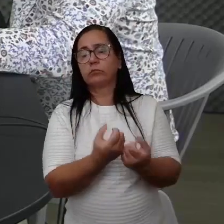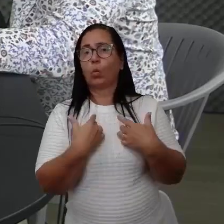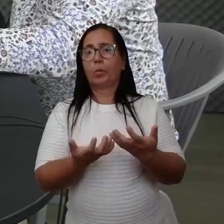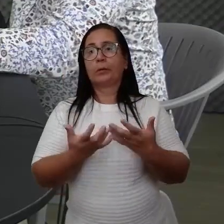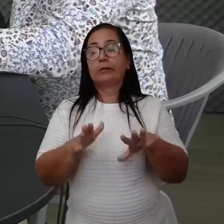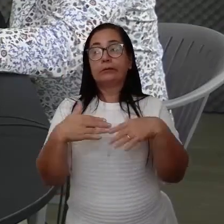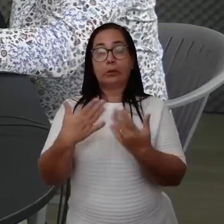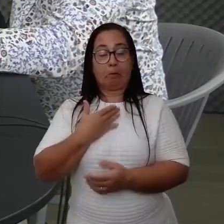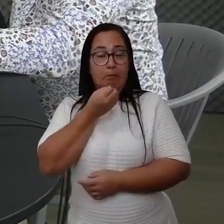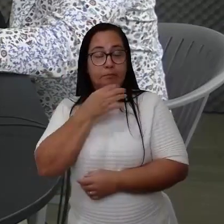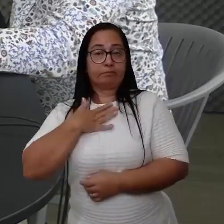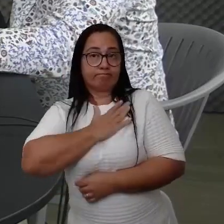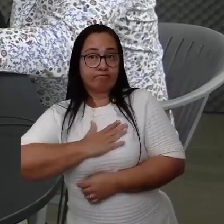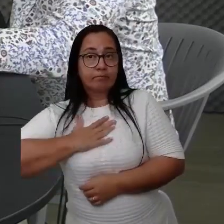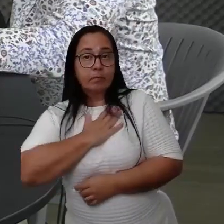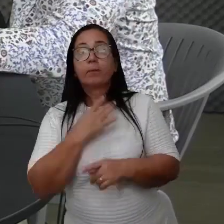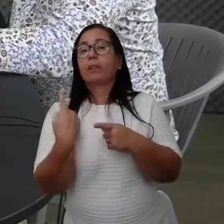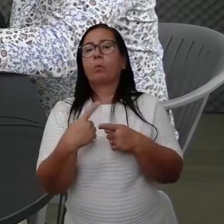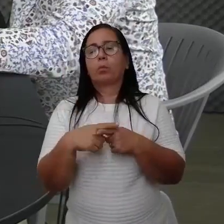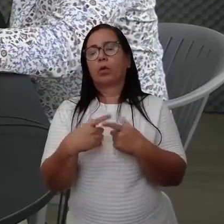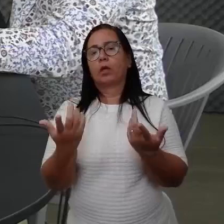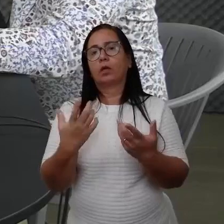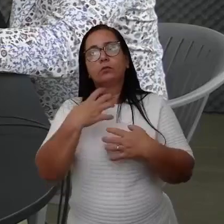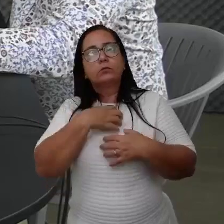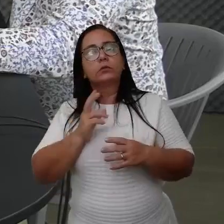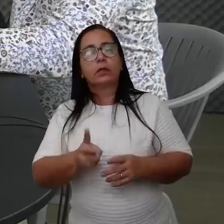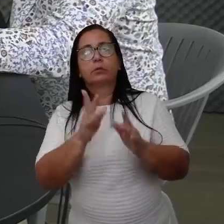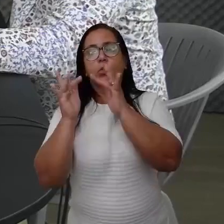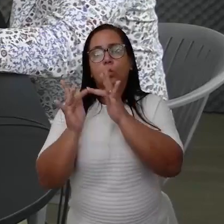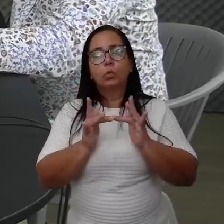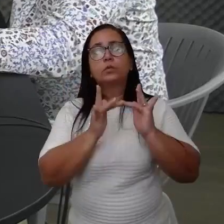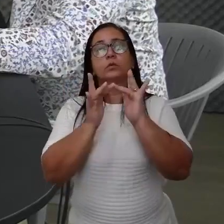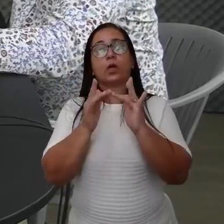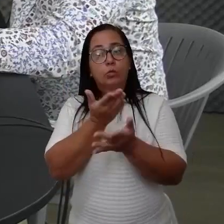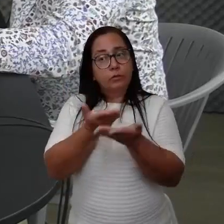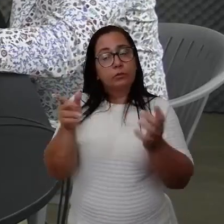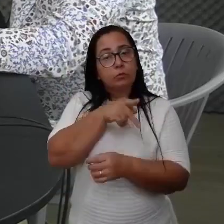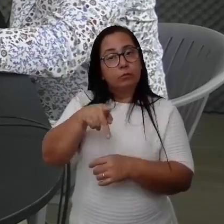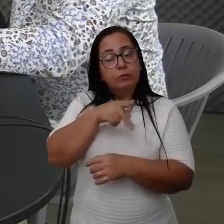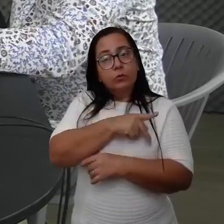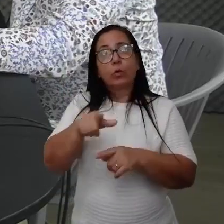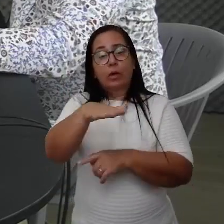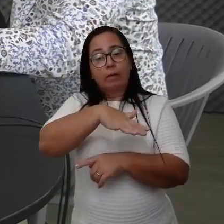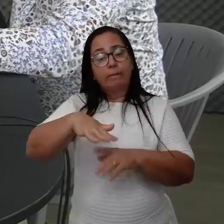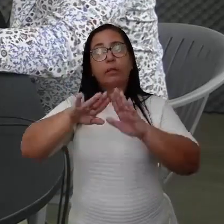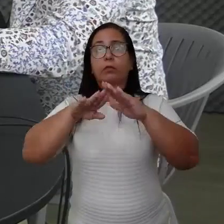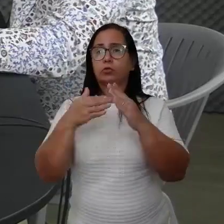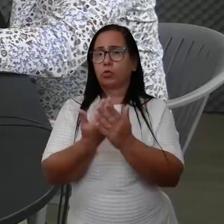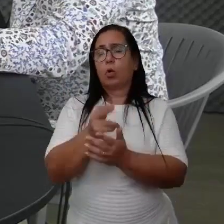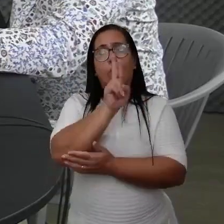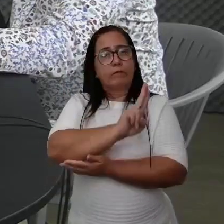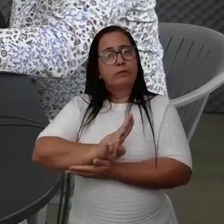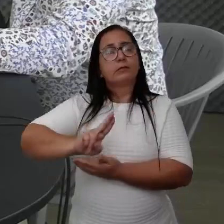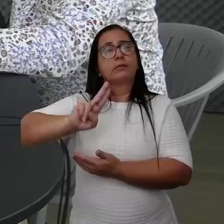E para mim foi muito gratificante, porque é isso. Eu sempre estava em contato com vocês, professores, em ambiente escolar, em